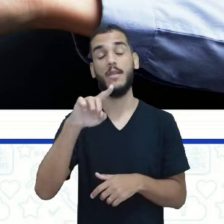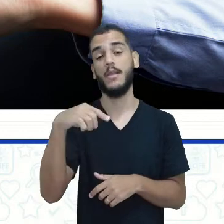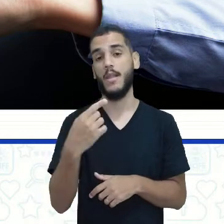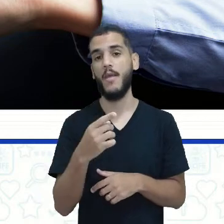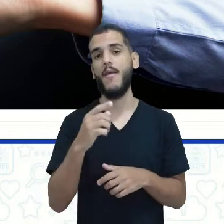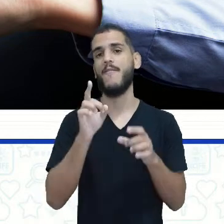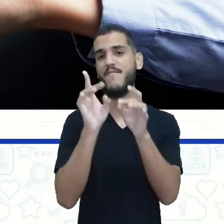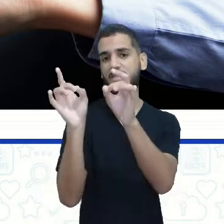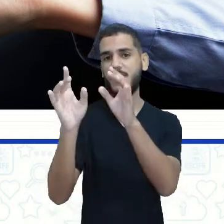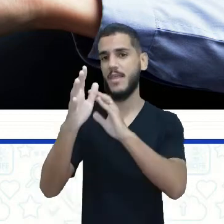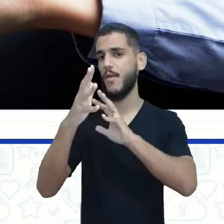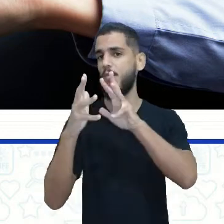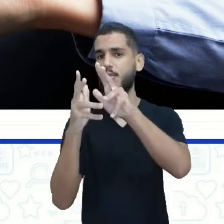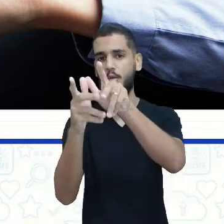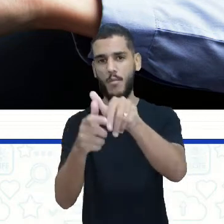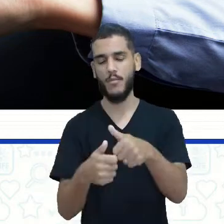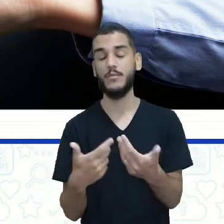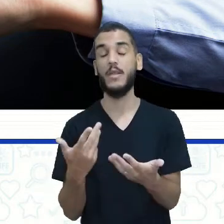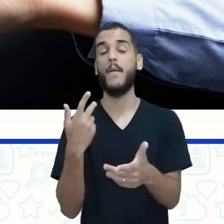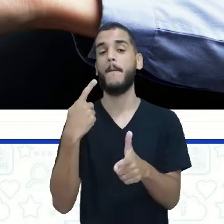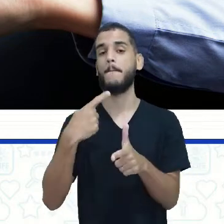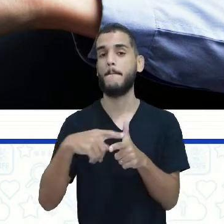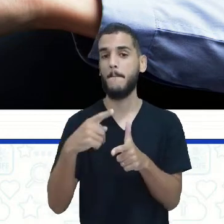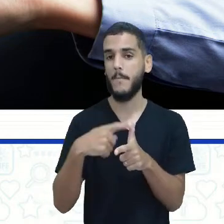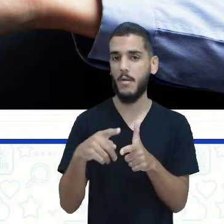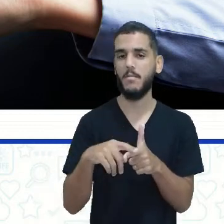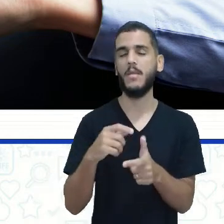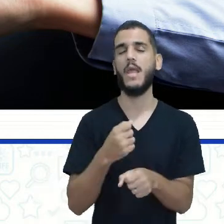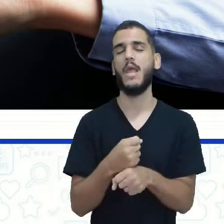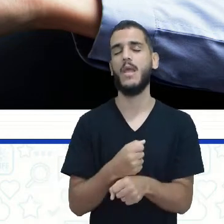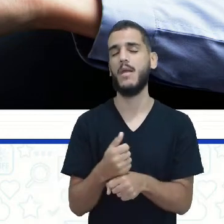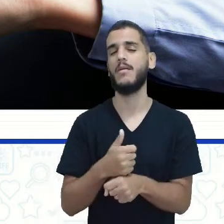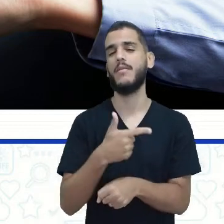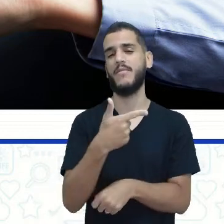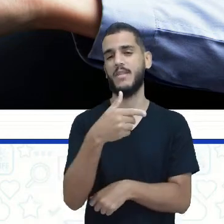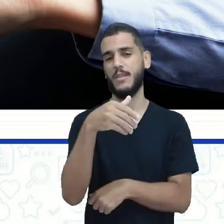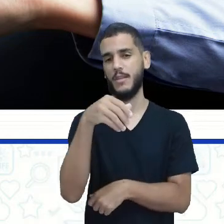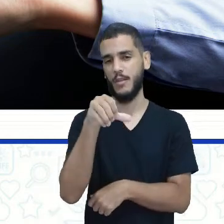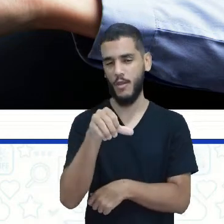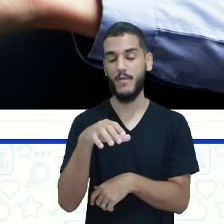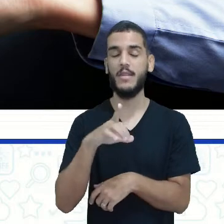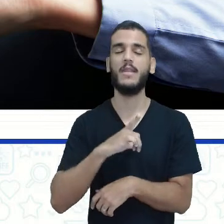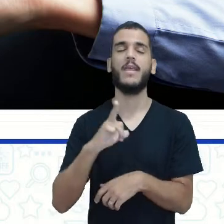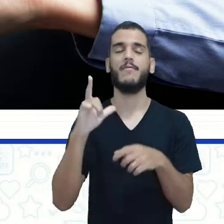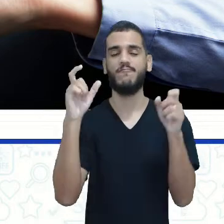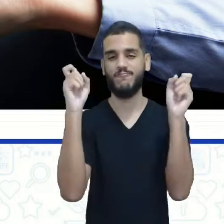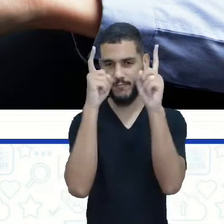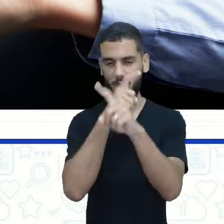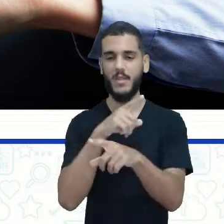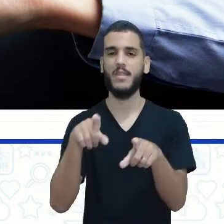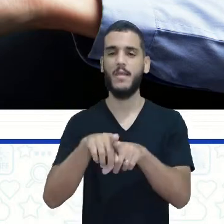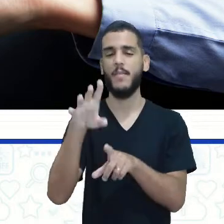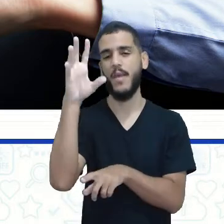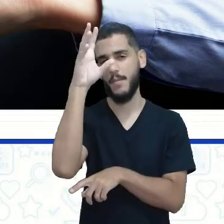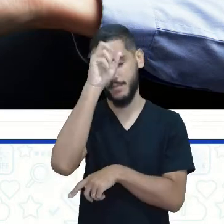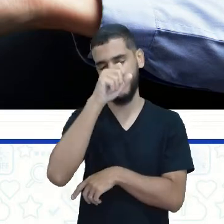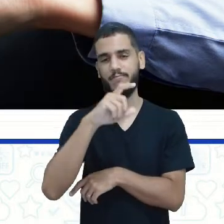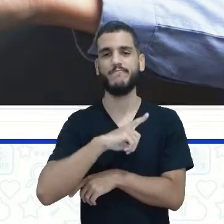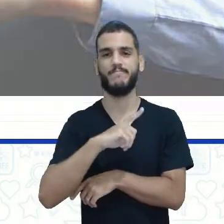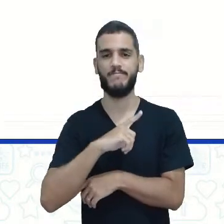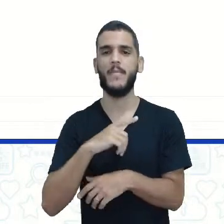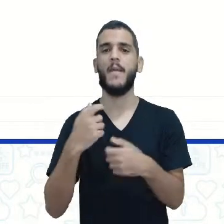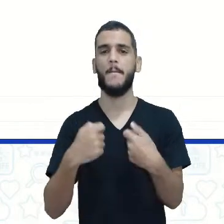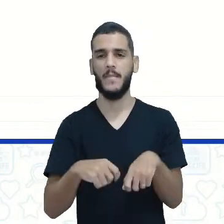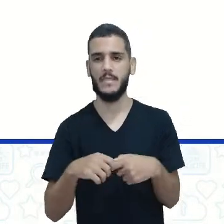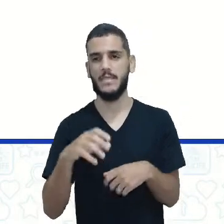eu dizia que essa crise de 29 trouxe, né, grandes dificuldades, mas também grandes aprendizados. Porque a gente precisa aprender